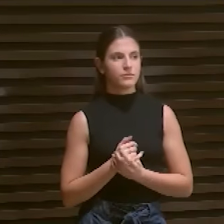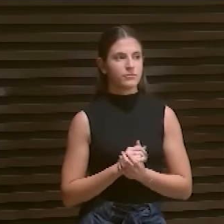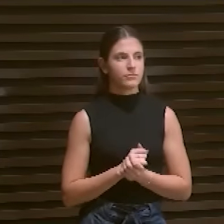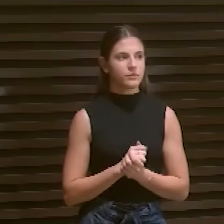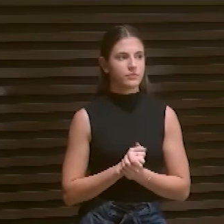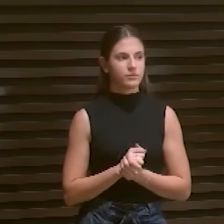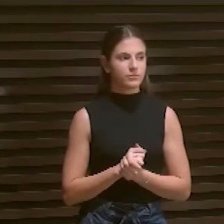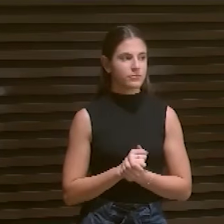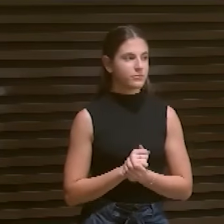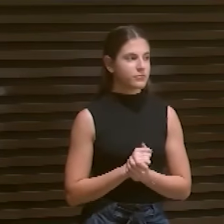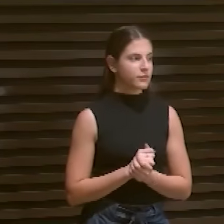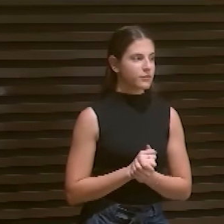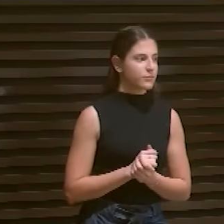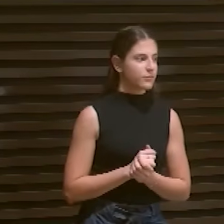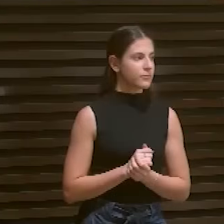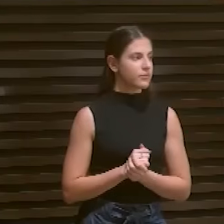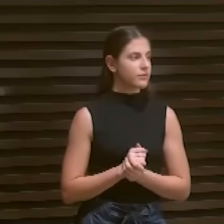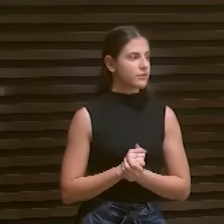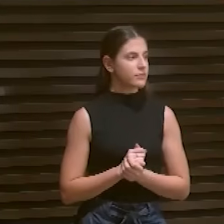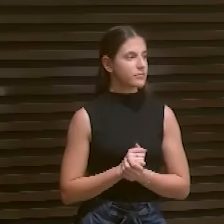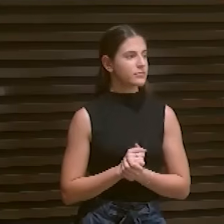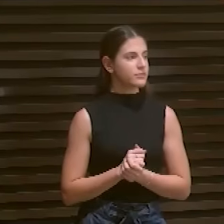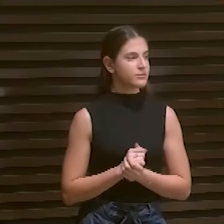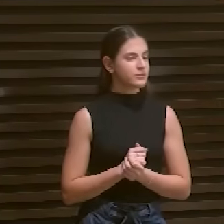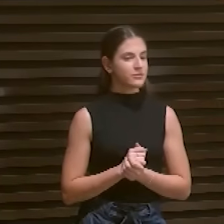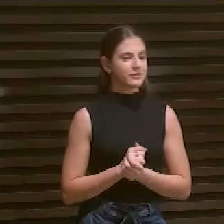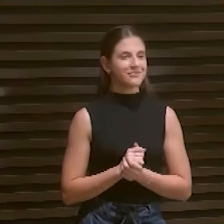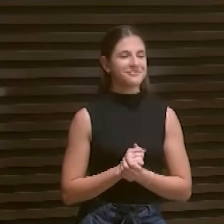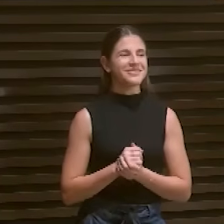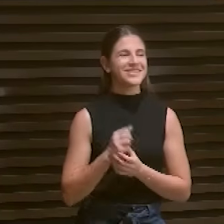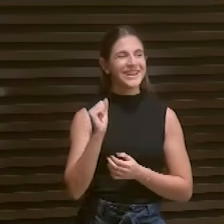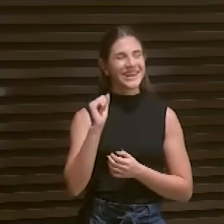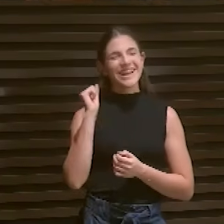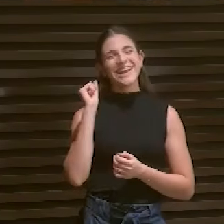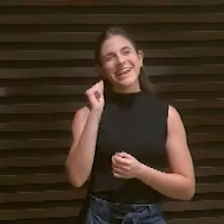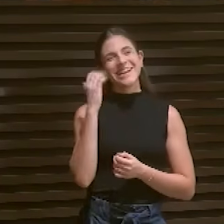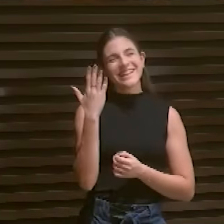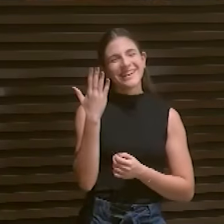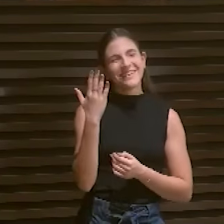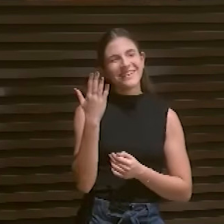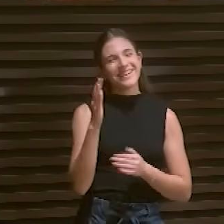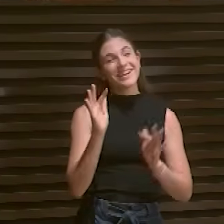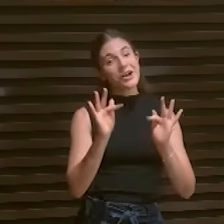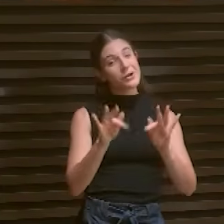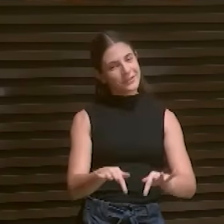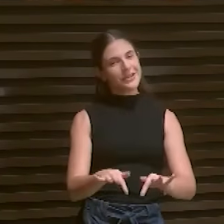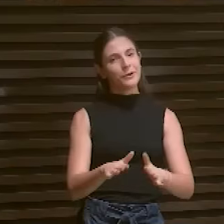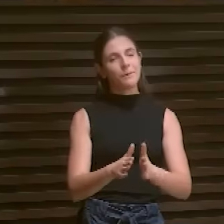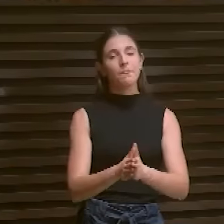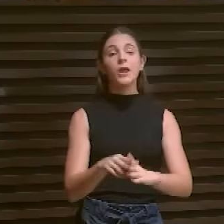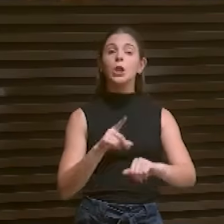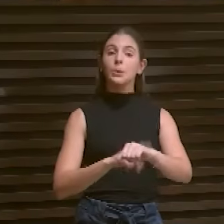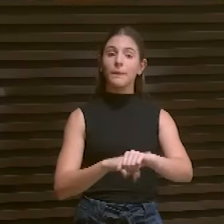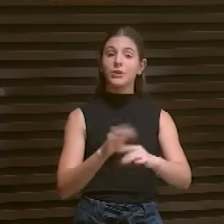Então, eu já falei caminhando para o final várias vezes, né? Mas agora é para valer. Quando Jesus chamou homens